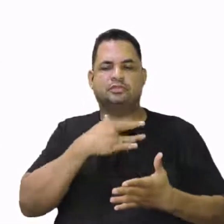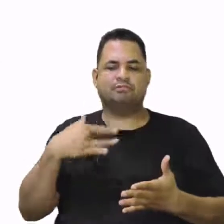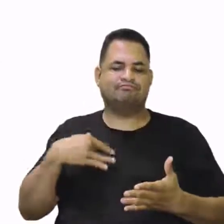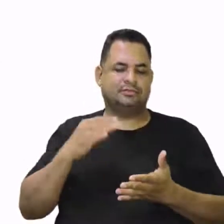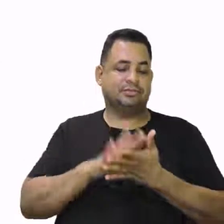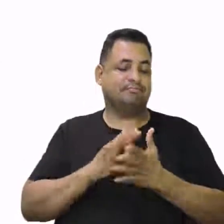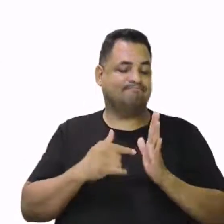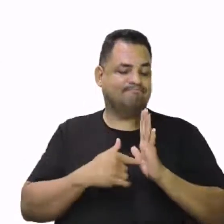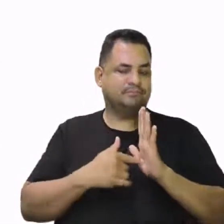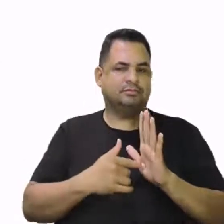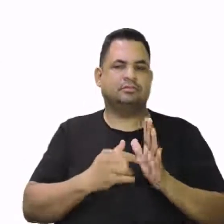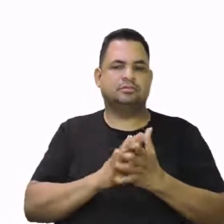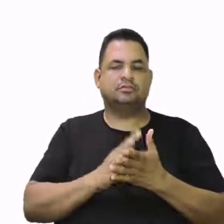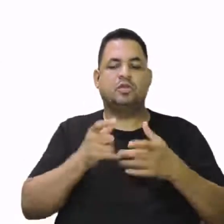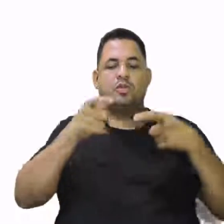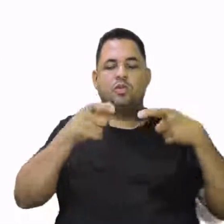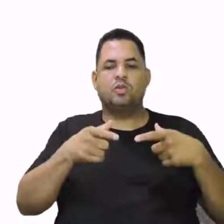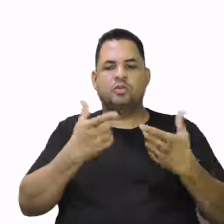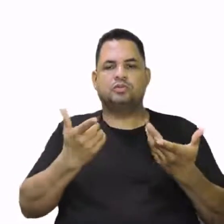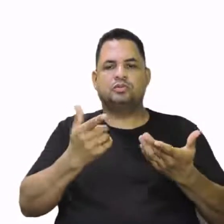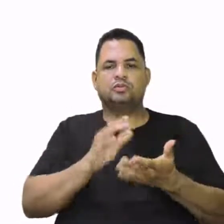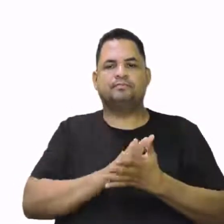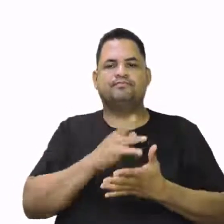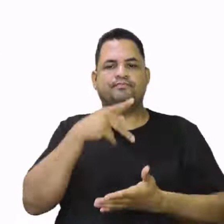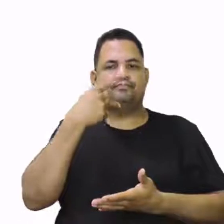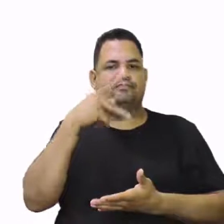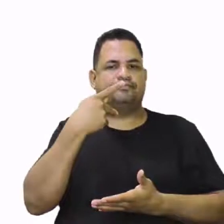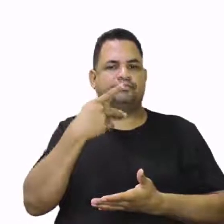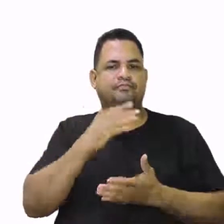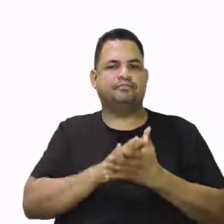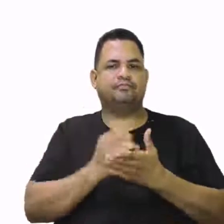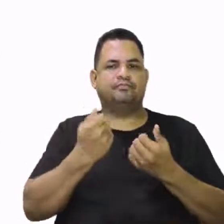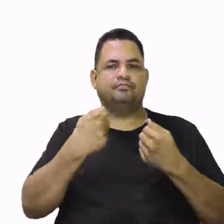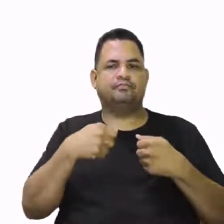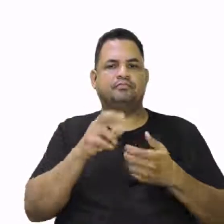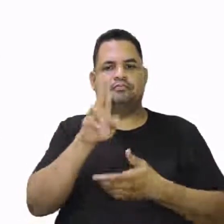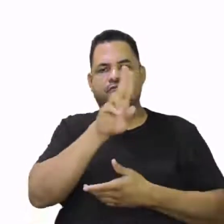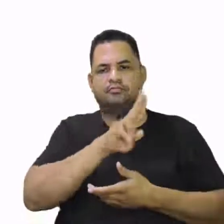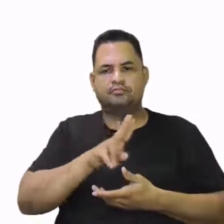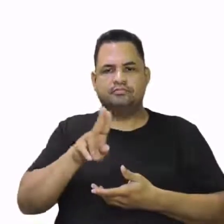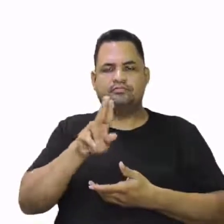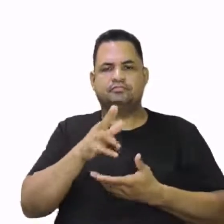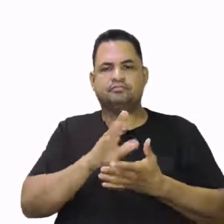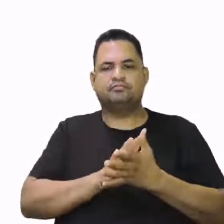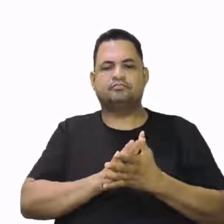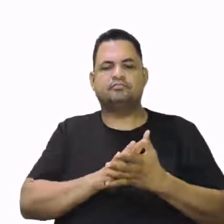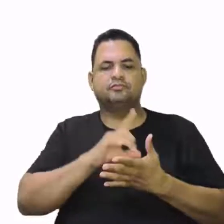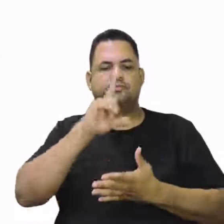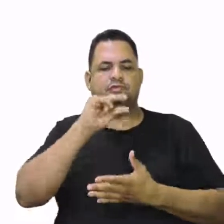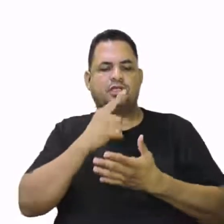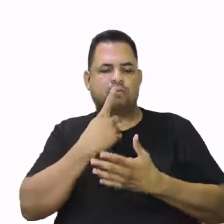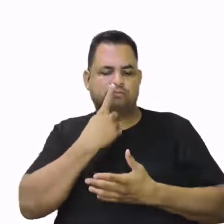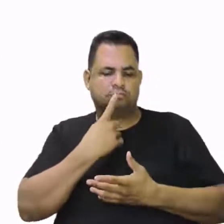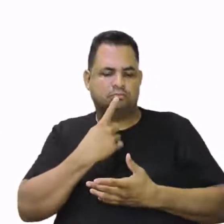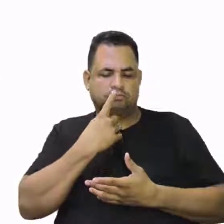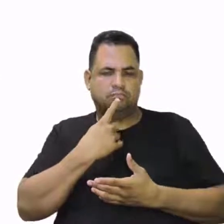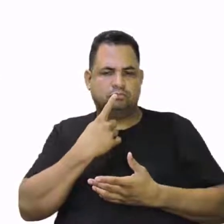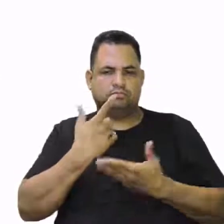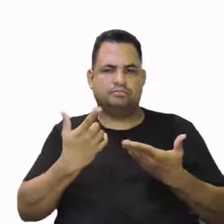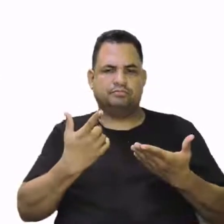os locais, as pessoas do local falam que ele pode ser usado para aliviar a gripe,